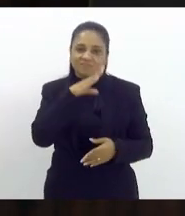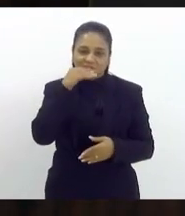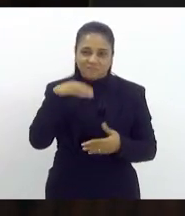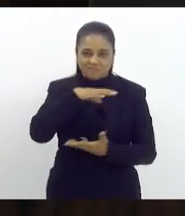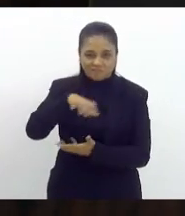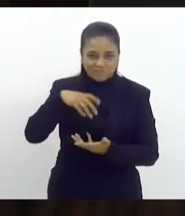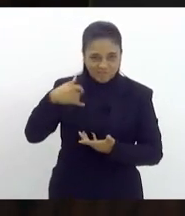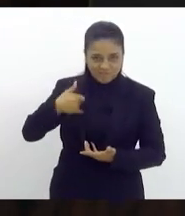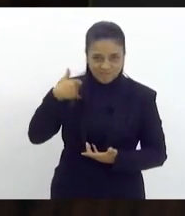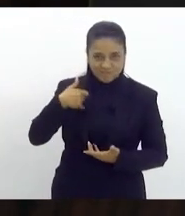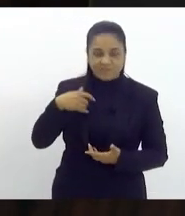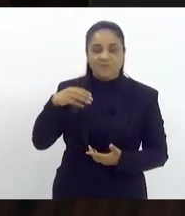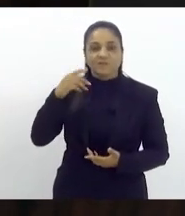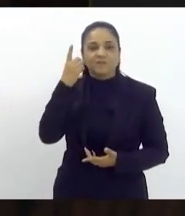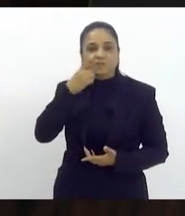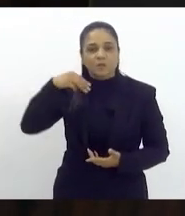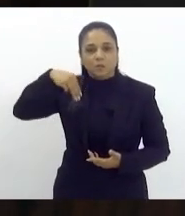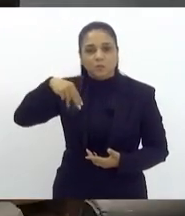Neto